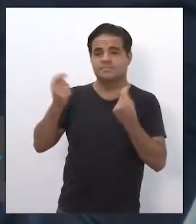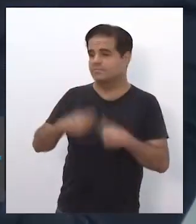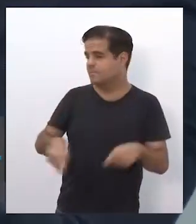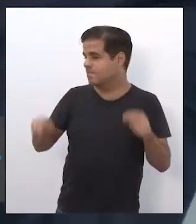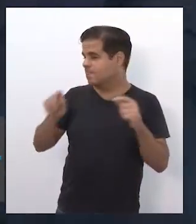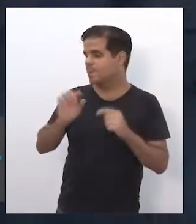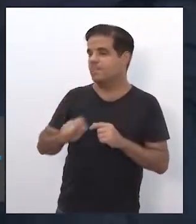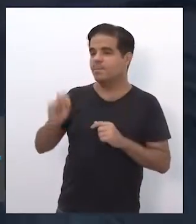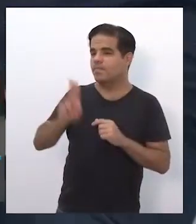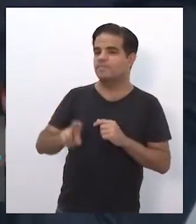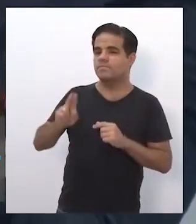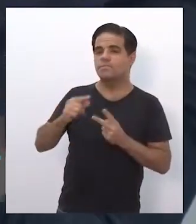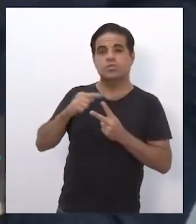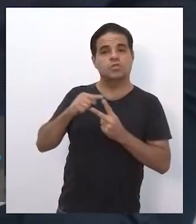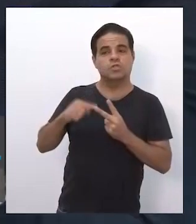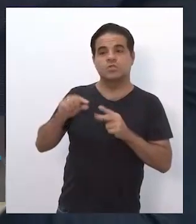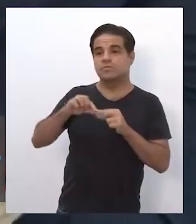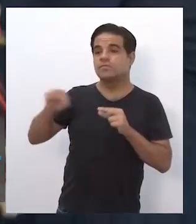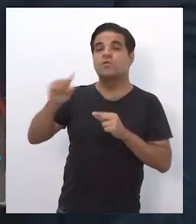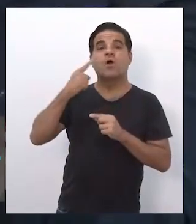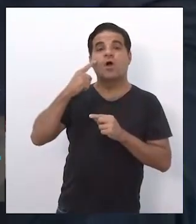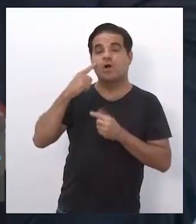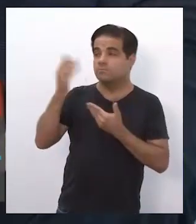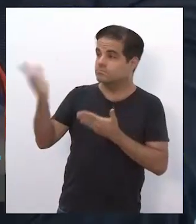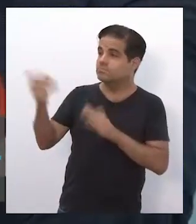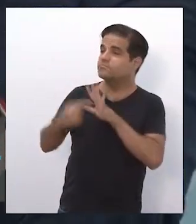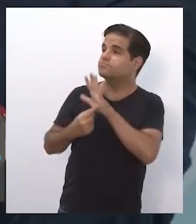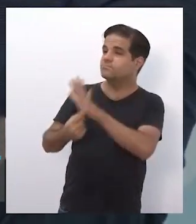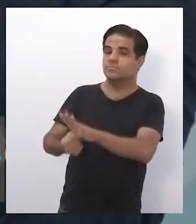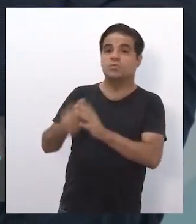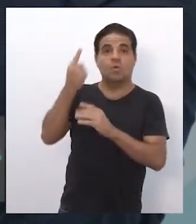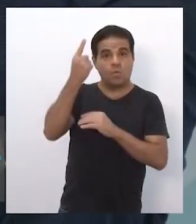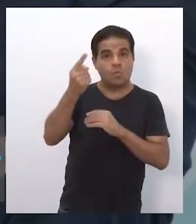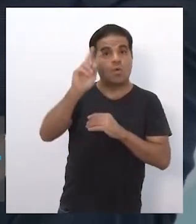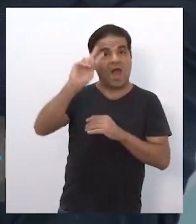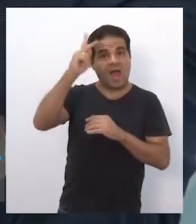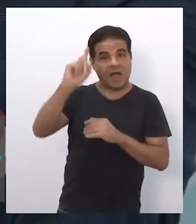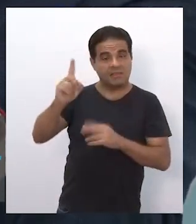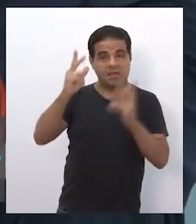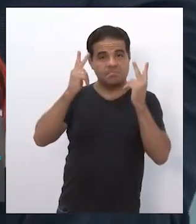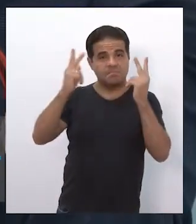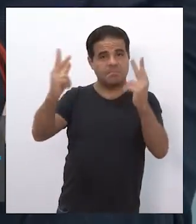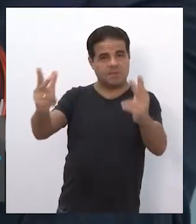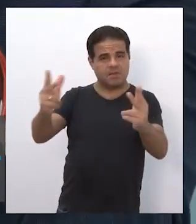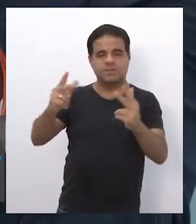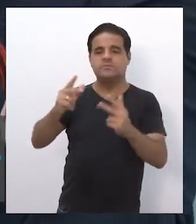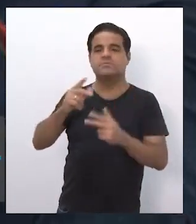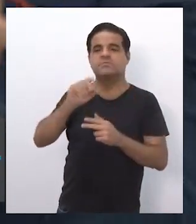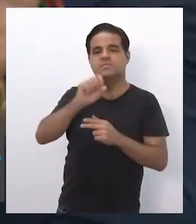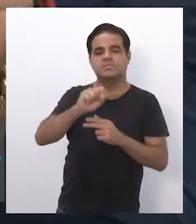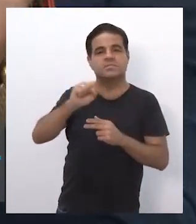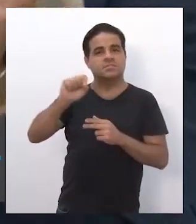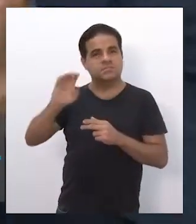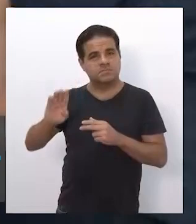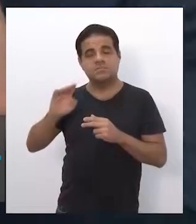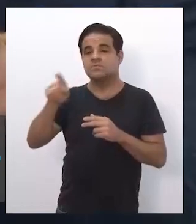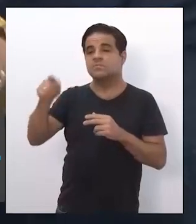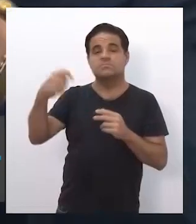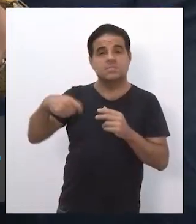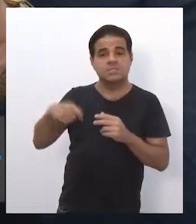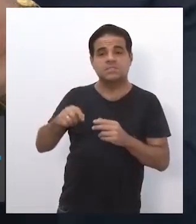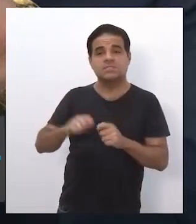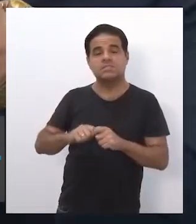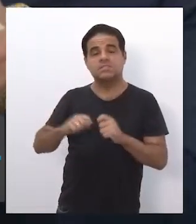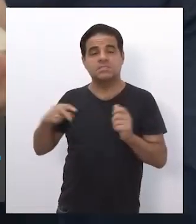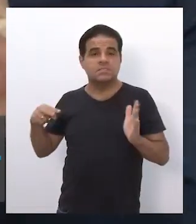basicamente, utilizar 2 fios. Olha lá o Felipe mostrando. Tá vendo? Então, no HD convencional, ou até no SSD, você precisa